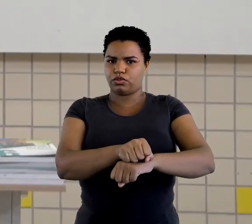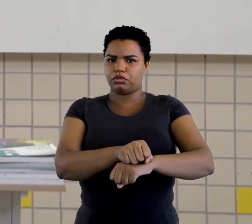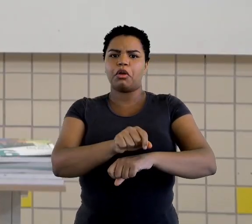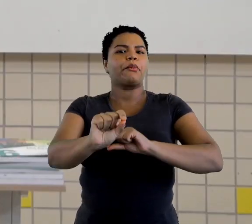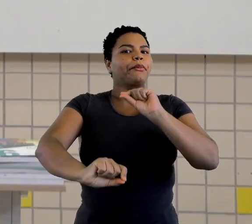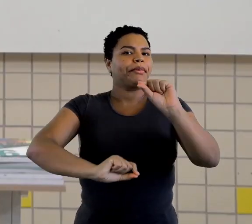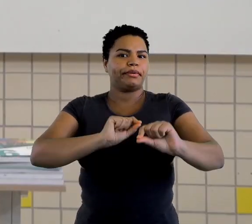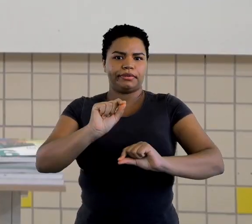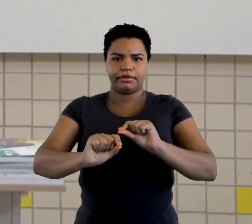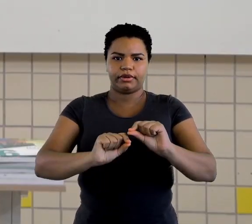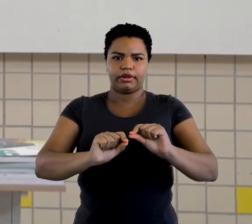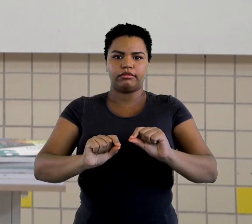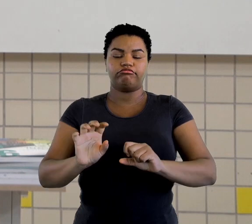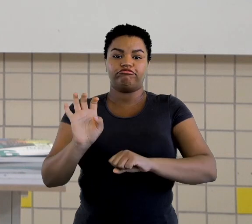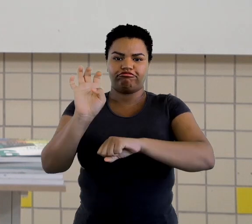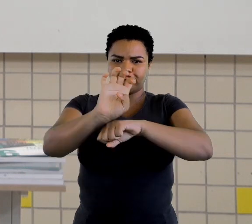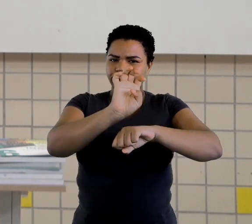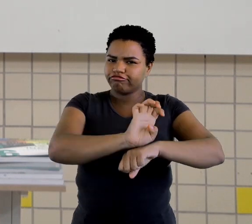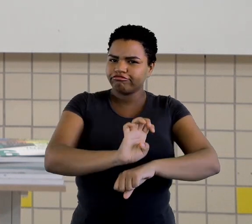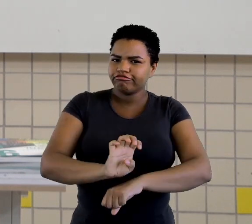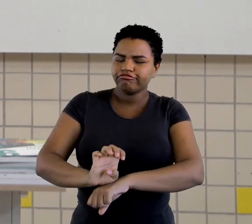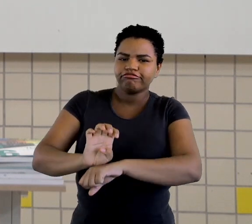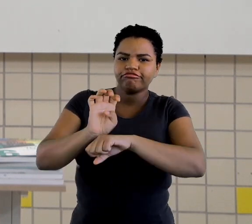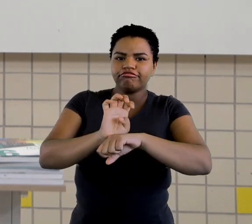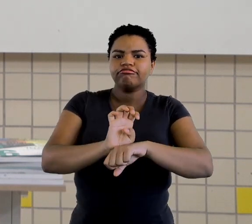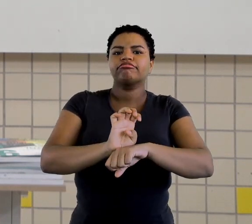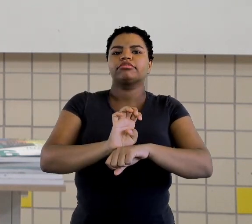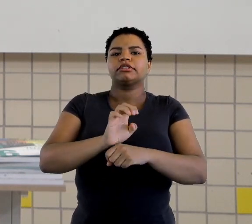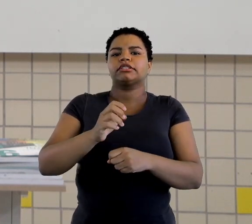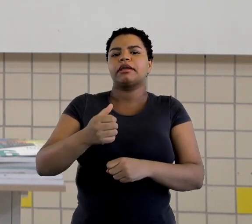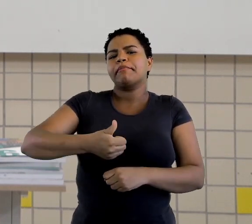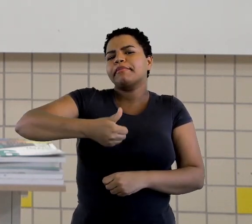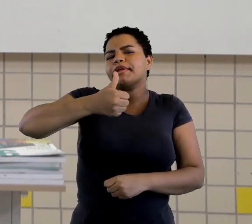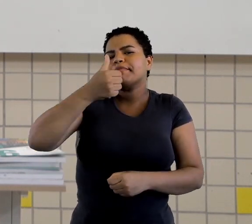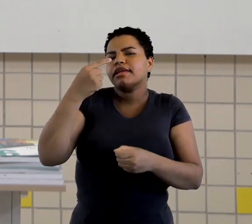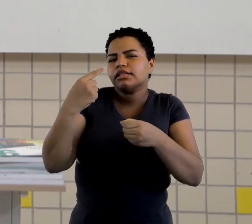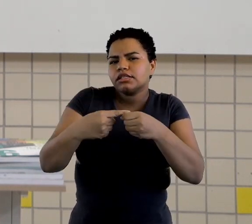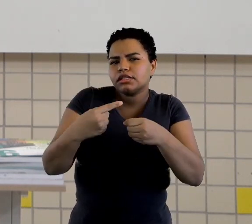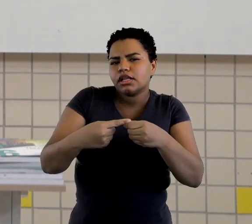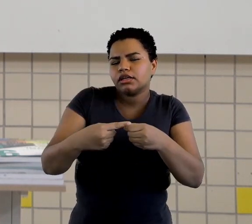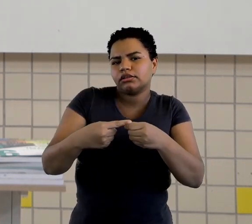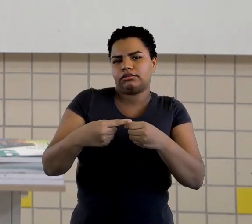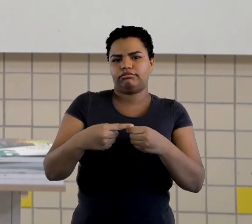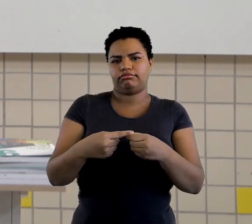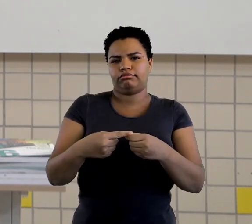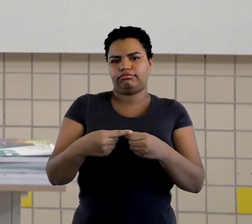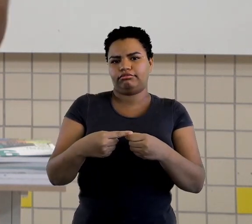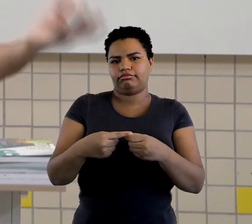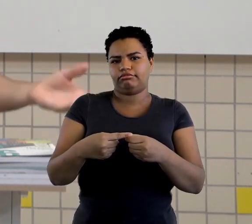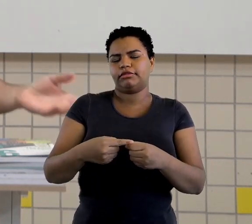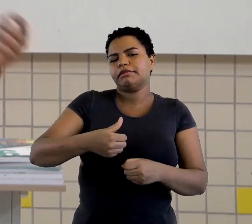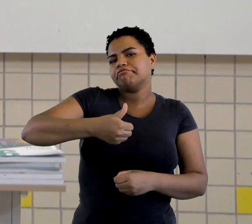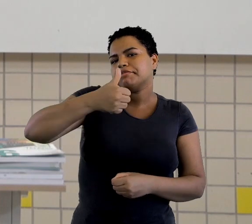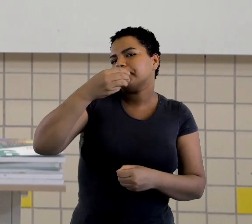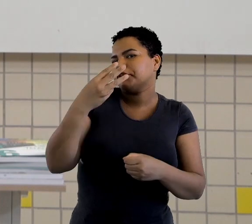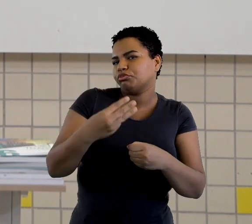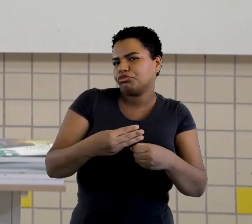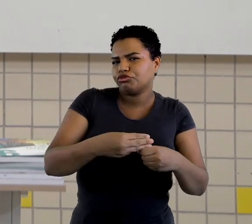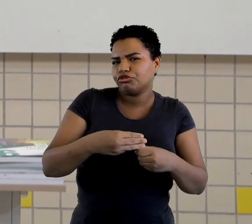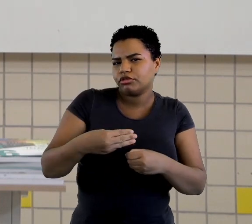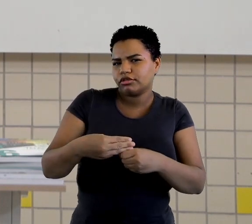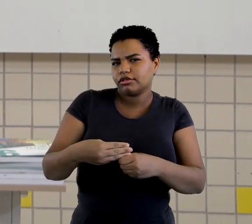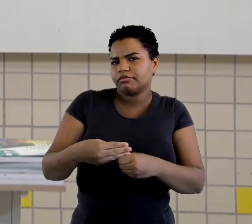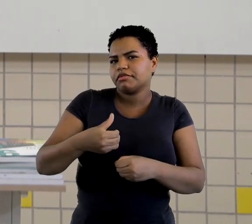Eram estados que foram os primeiros cidades, os primeiros municípios, as